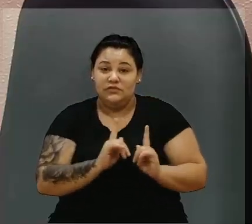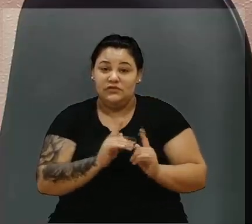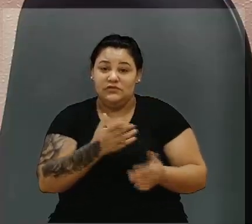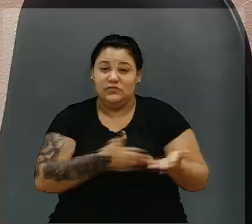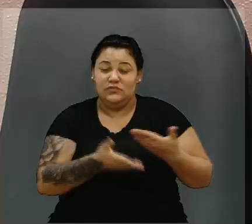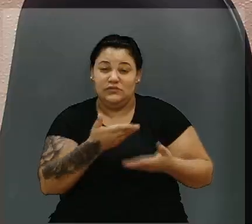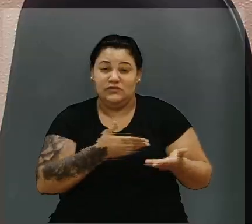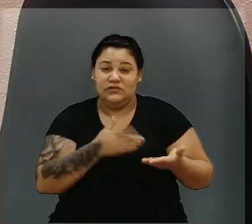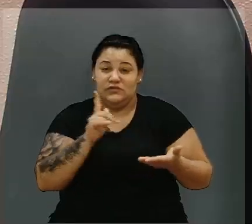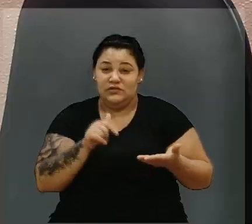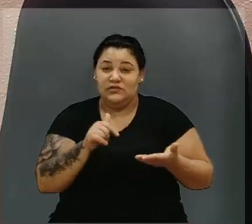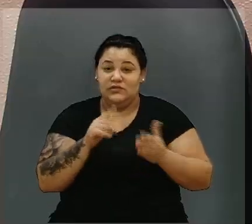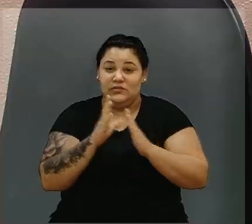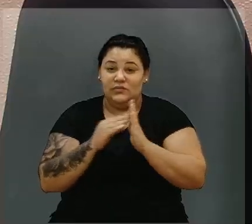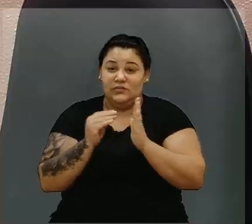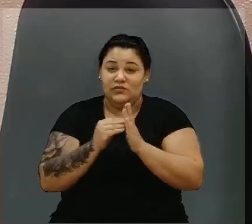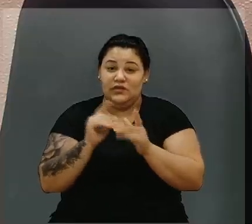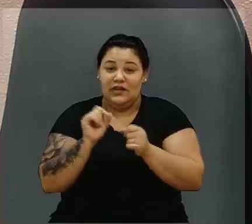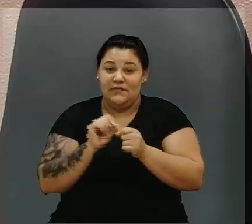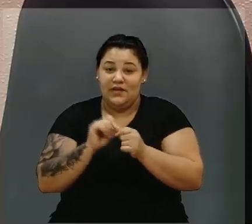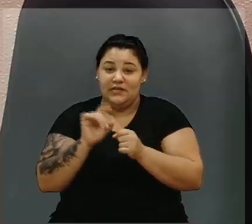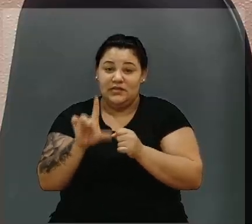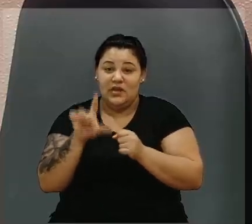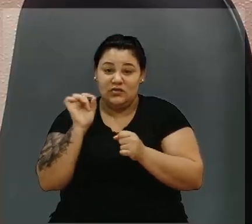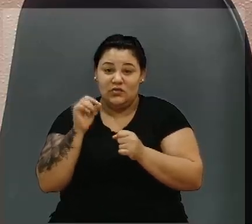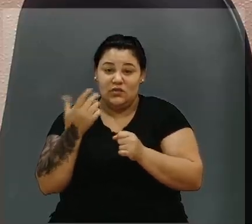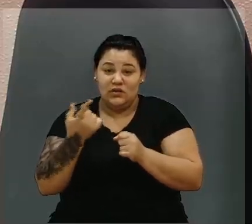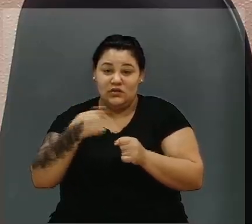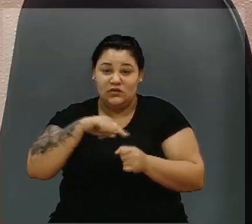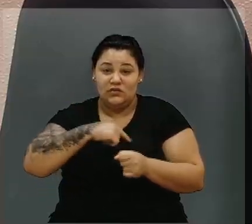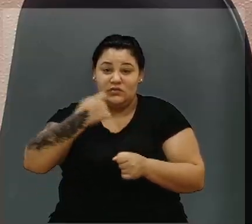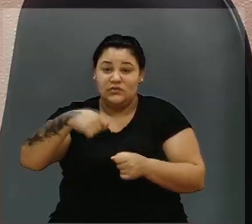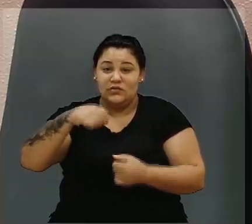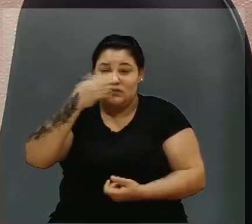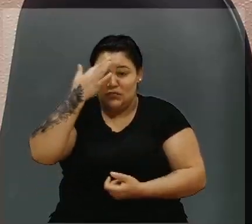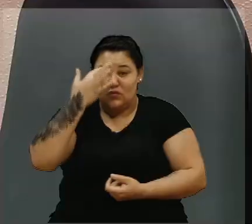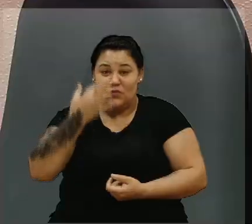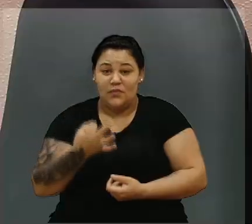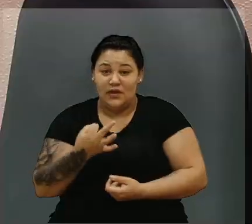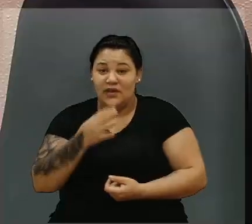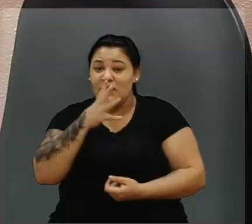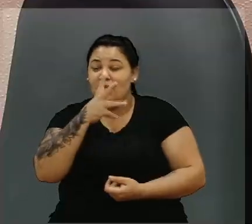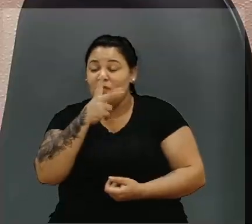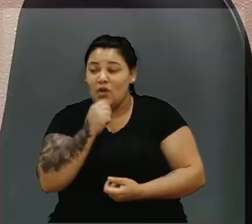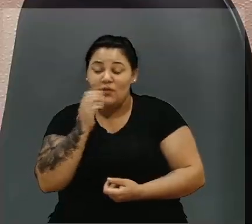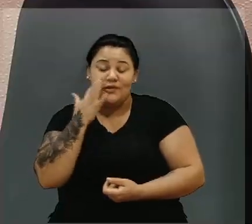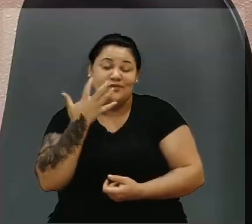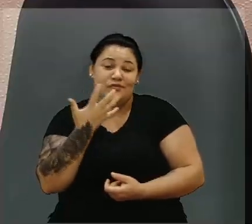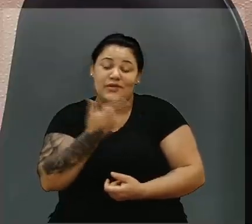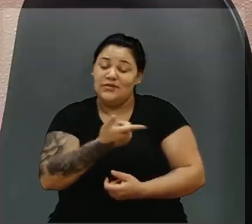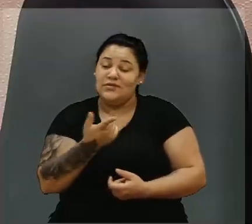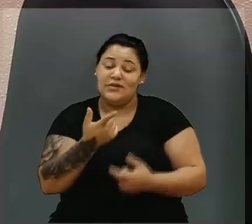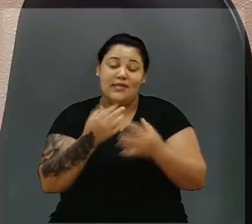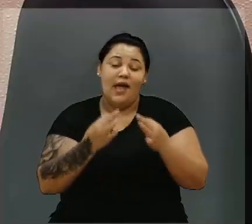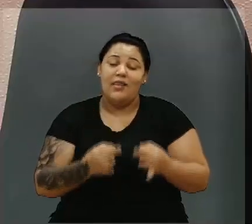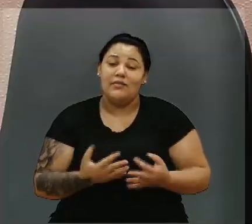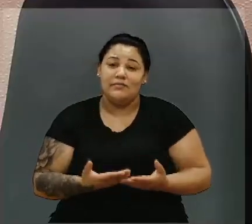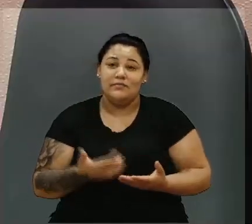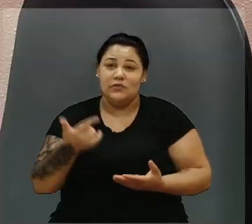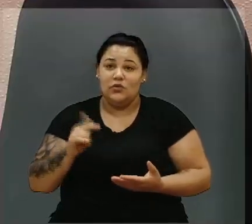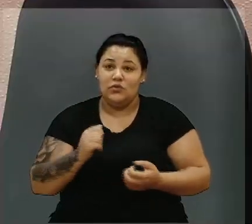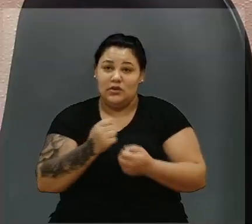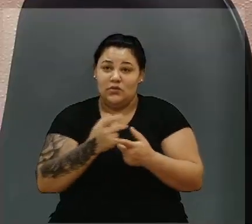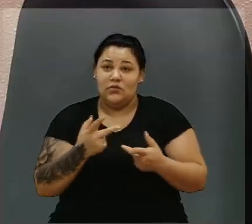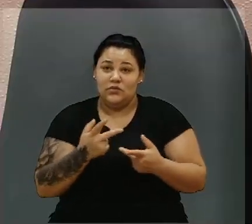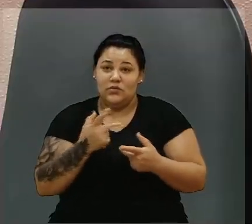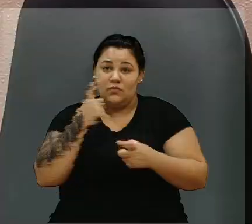modelo que essa gestão faz a opção, nós precisamos compreender o porquê da morosidade para resolver algumas coisas, né? Outro elemento que preocupa